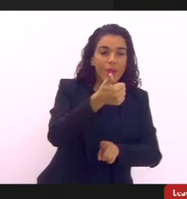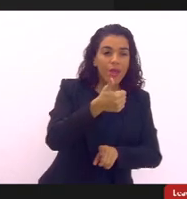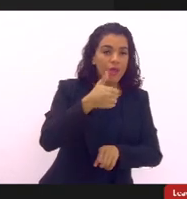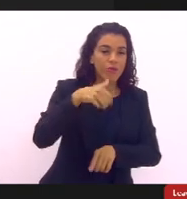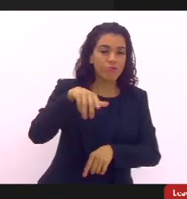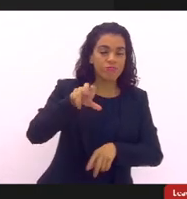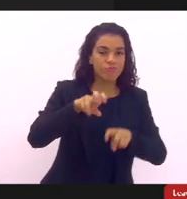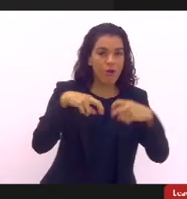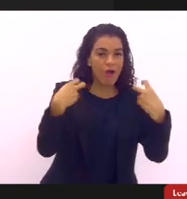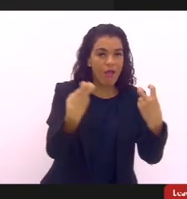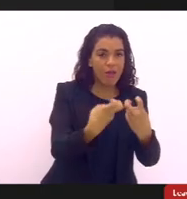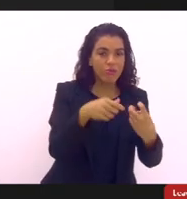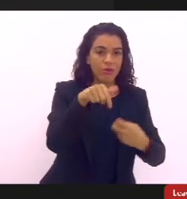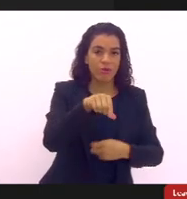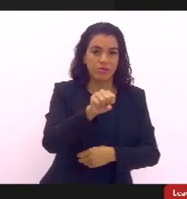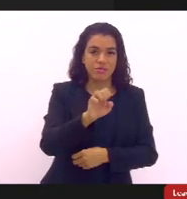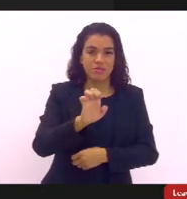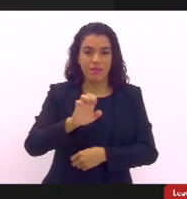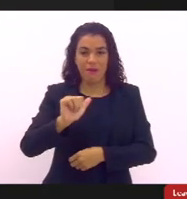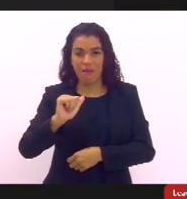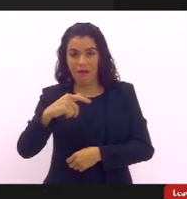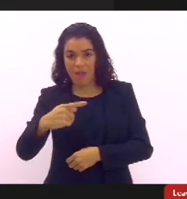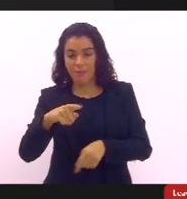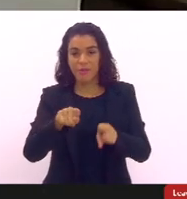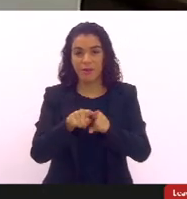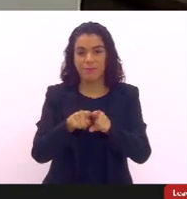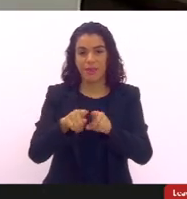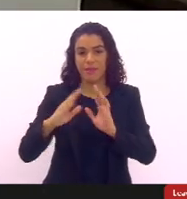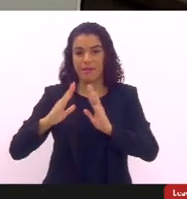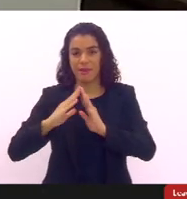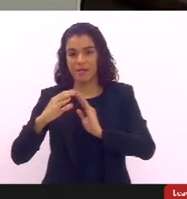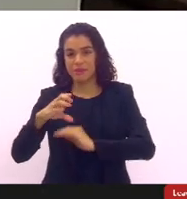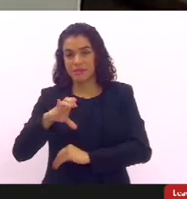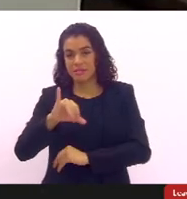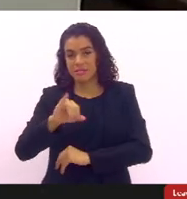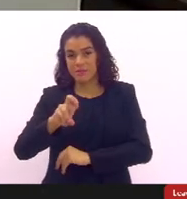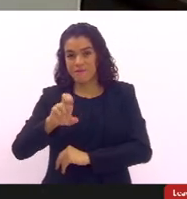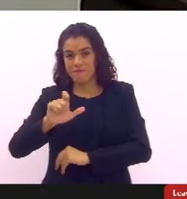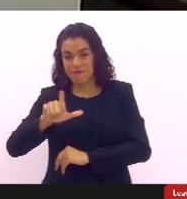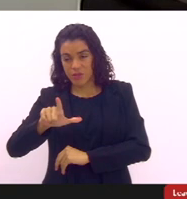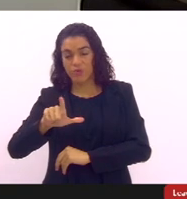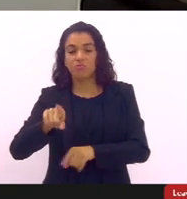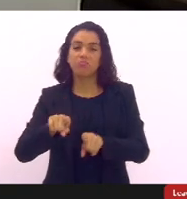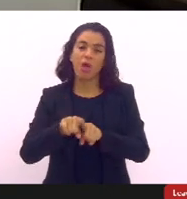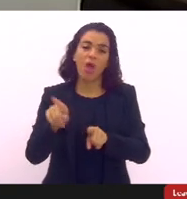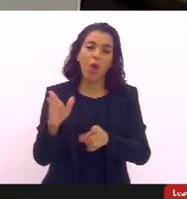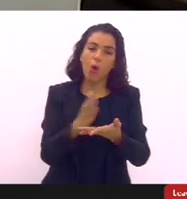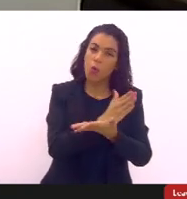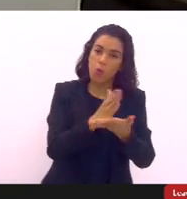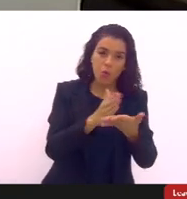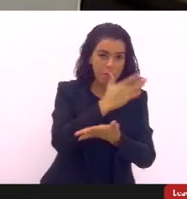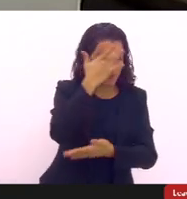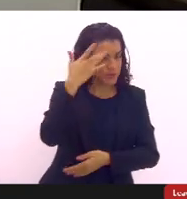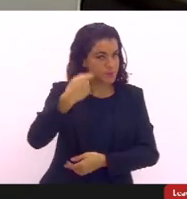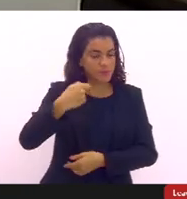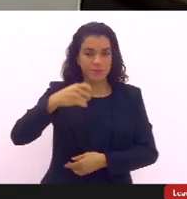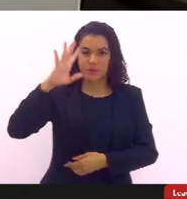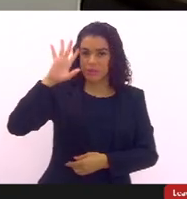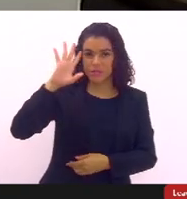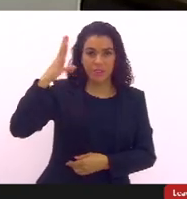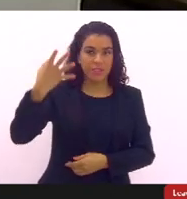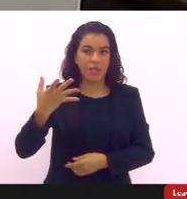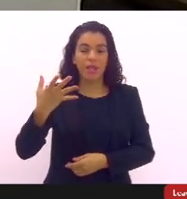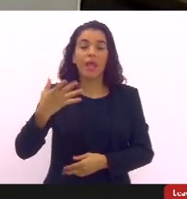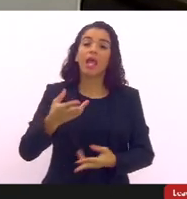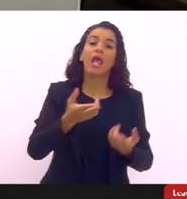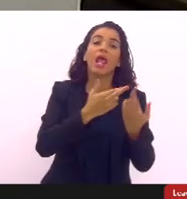uma reunião com a Casa Civil, porque alguém tem que bater esse martelo, né? Alguém tem que dizer aonde está essa responsabilidade,